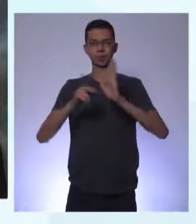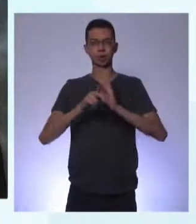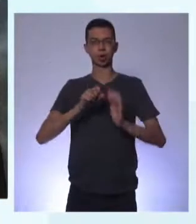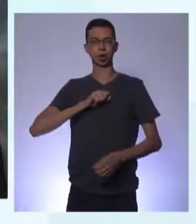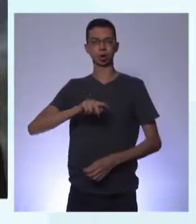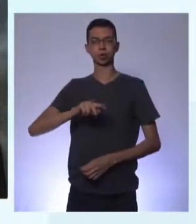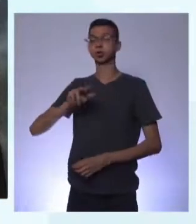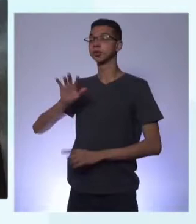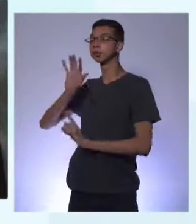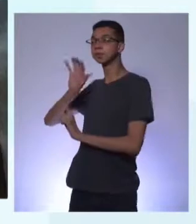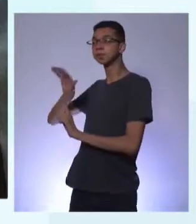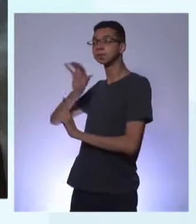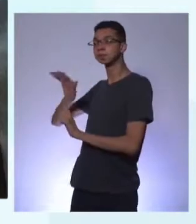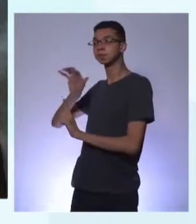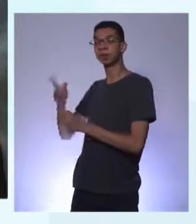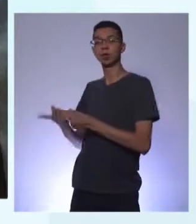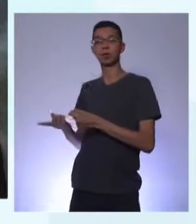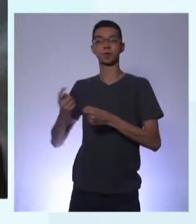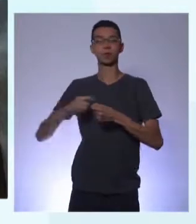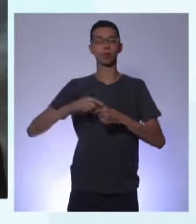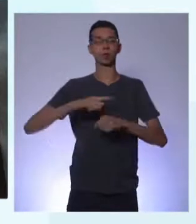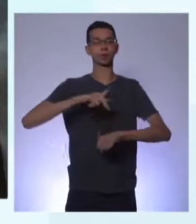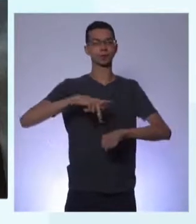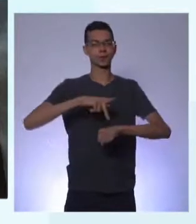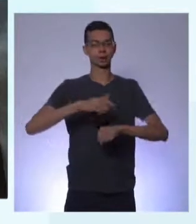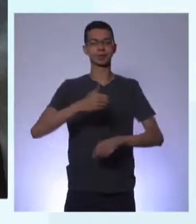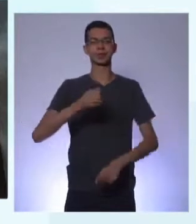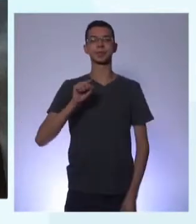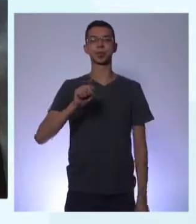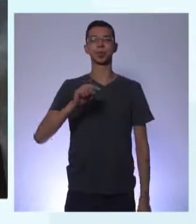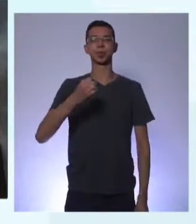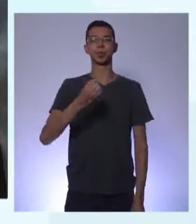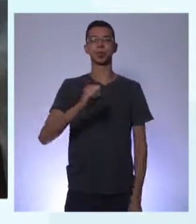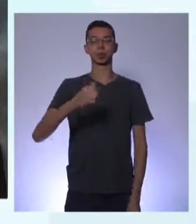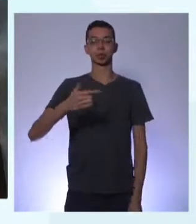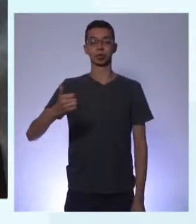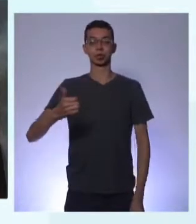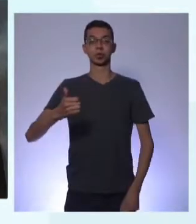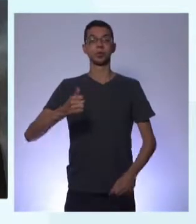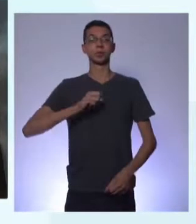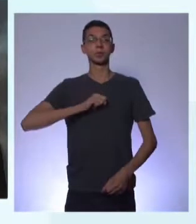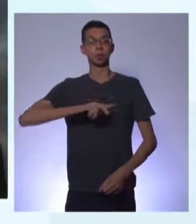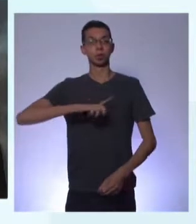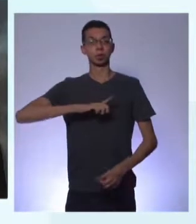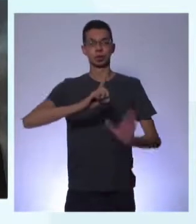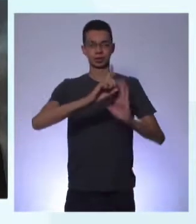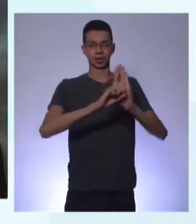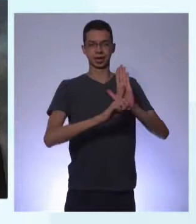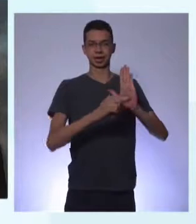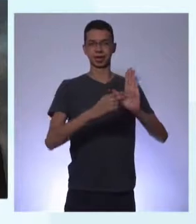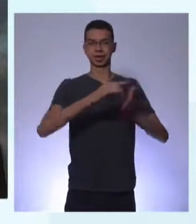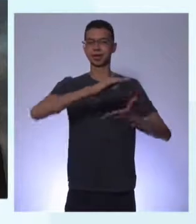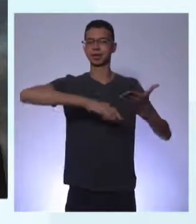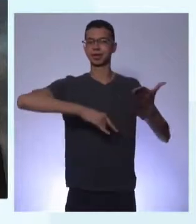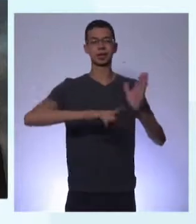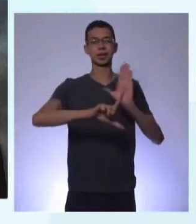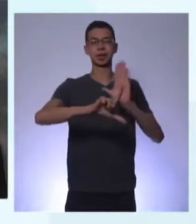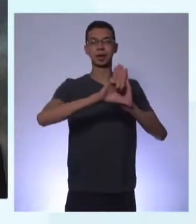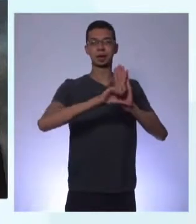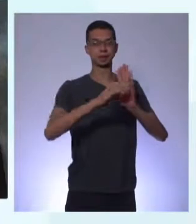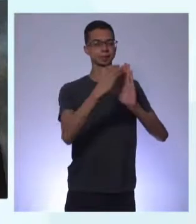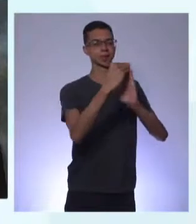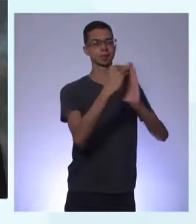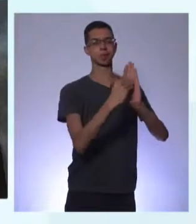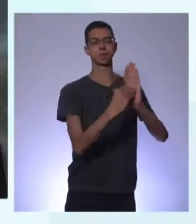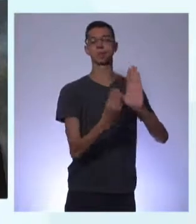sua pátria. Em 1821, chegaram de Portugal decretos, leis, cujas decisões